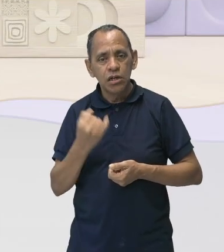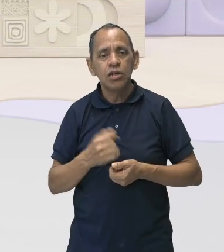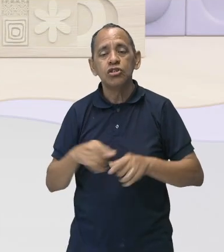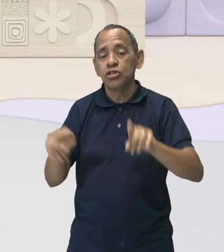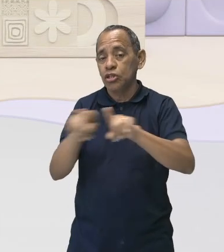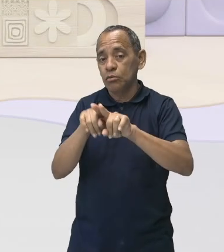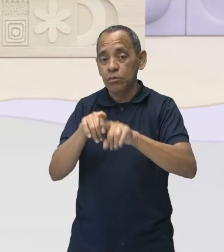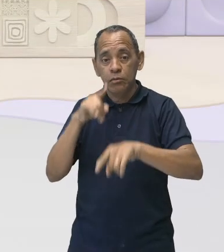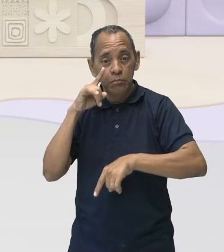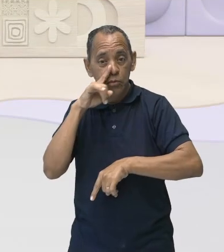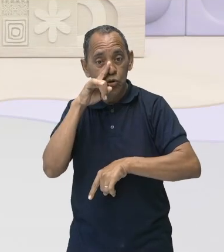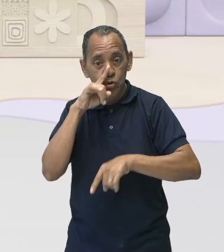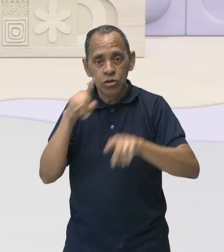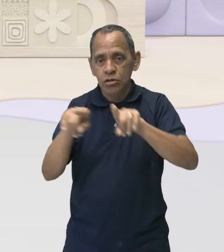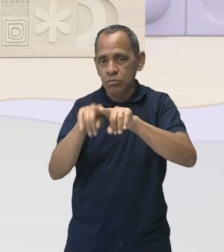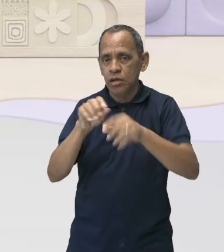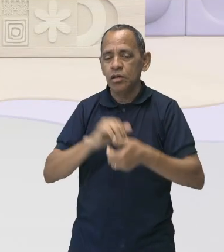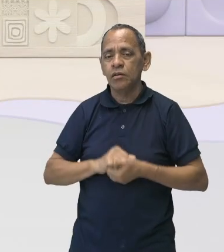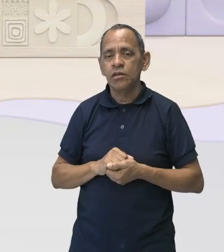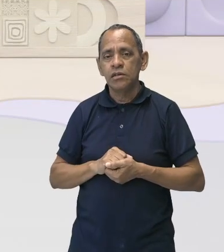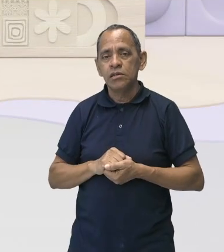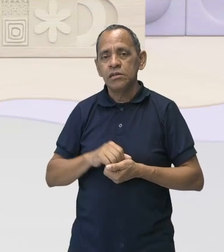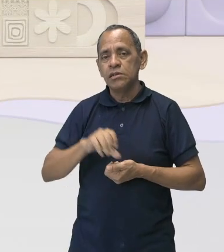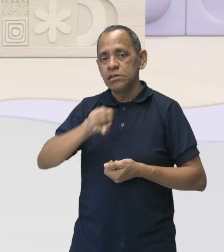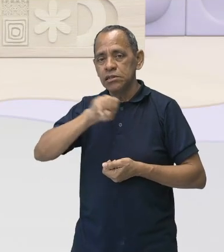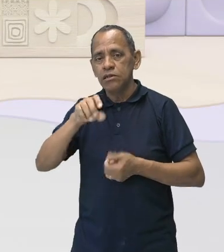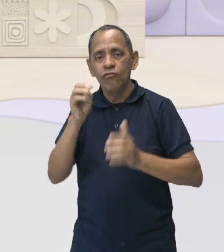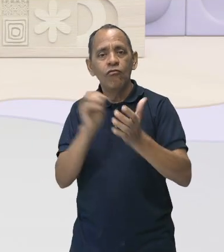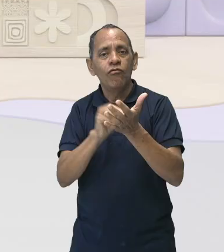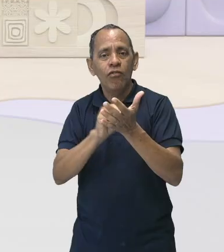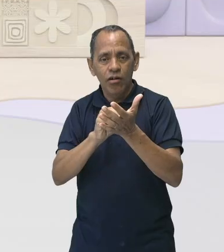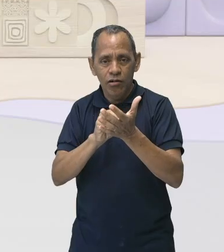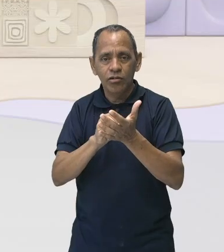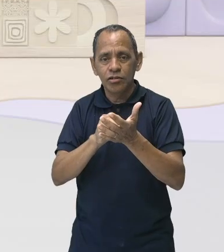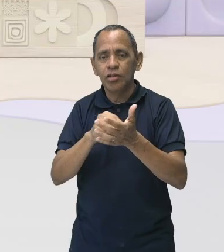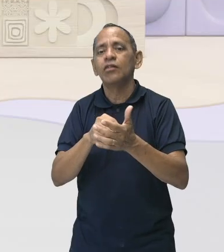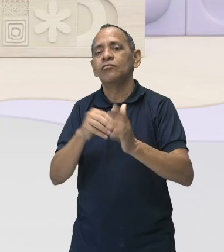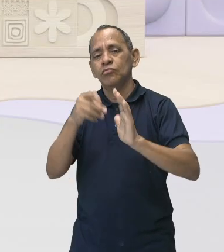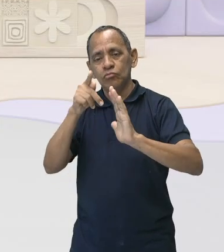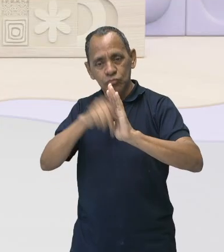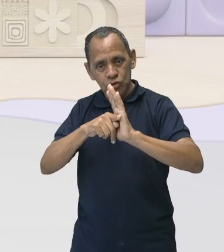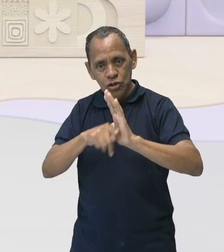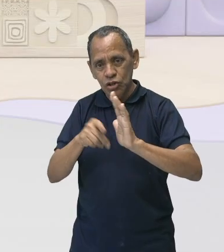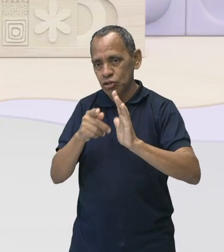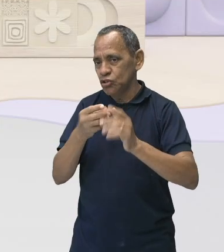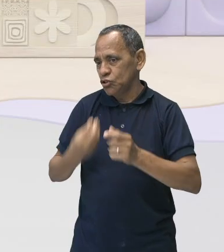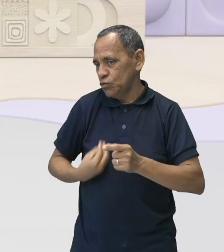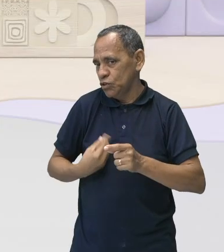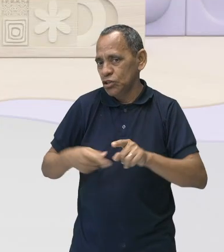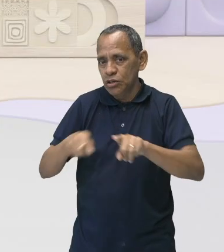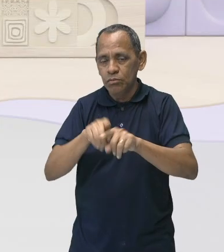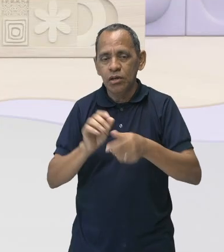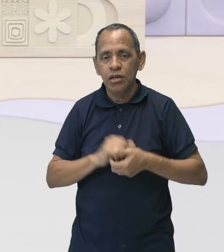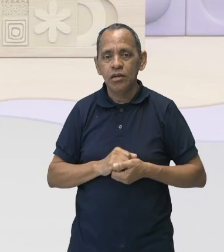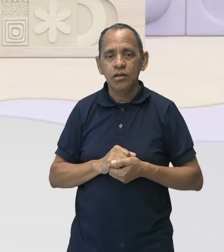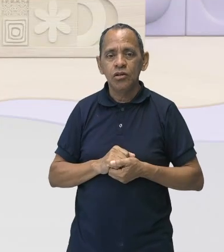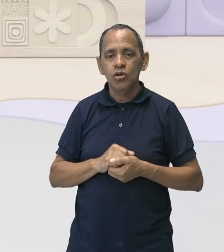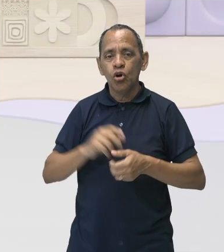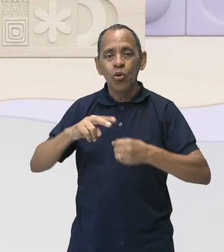vida. E aqui nós podemos pensar também nas implicações do projeto de vida. Por